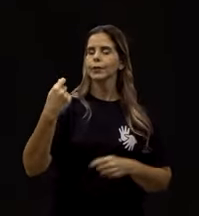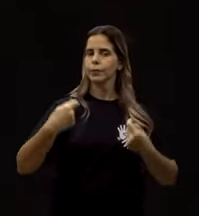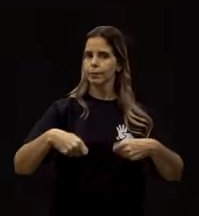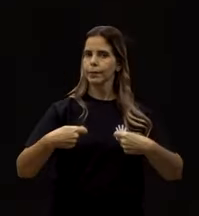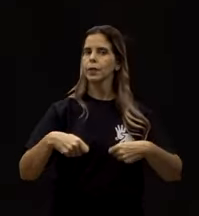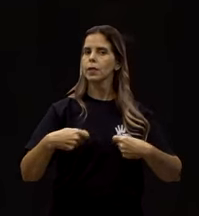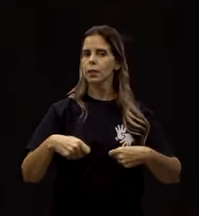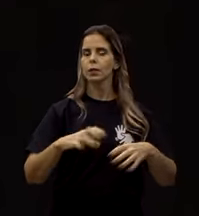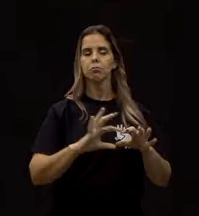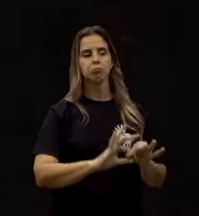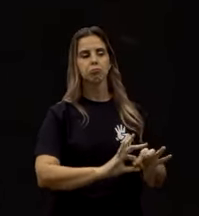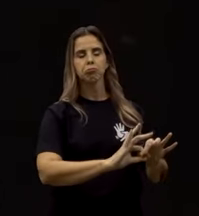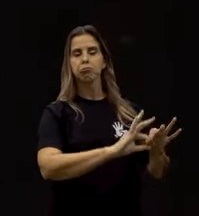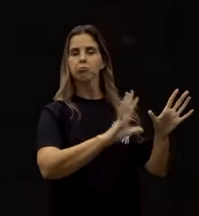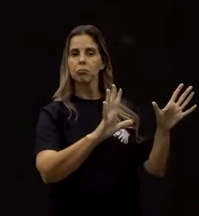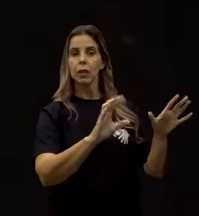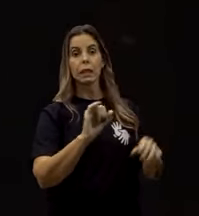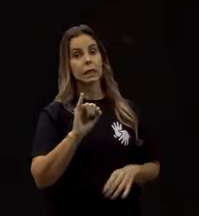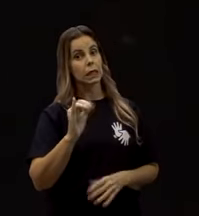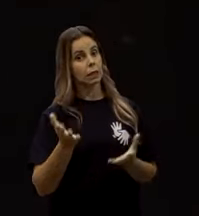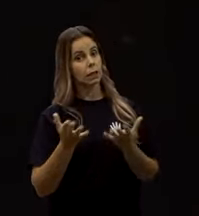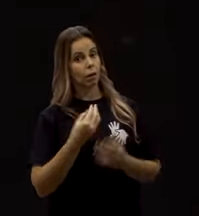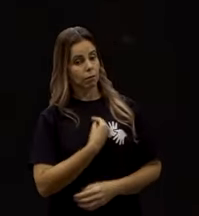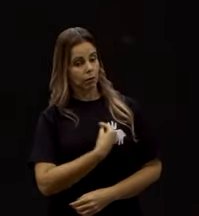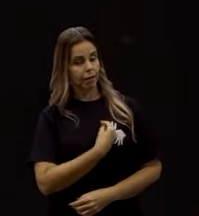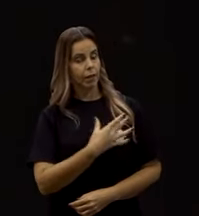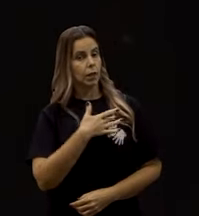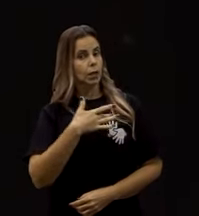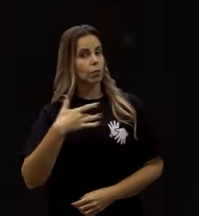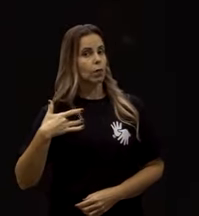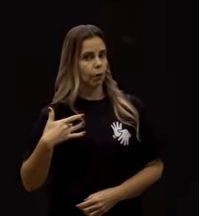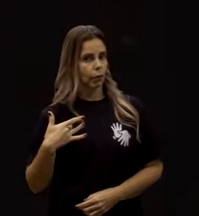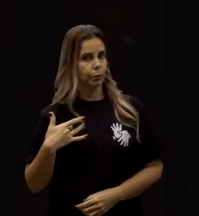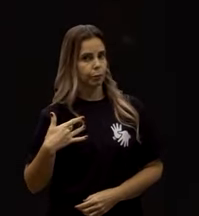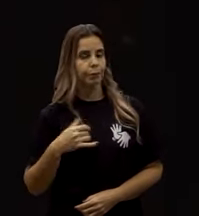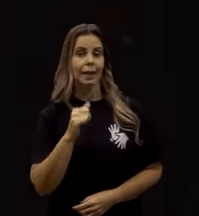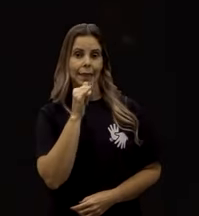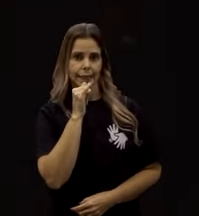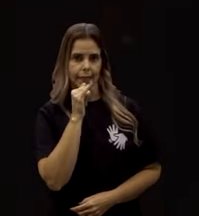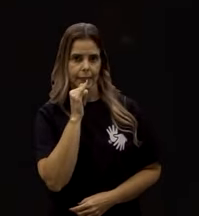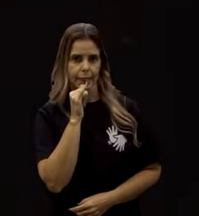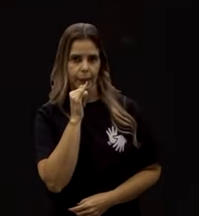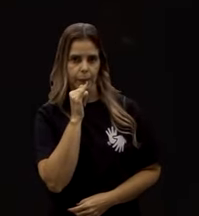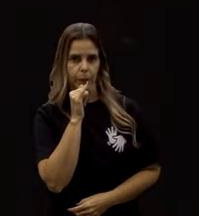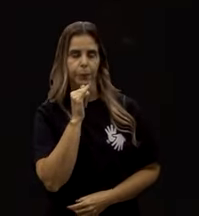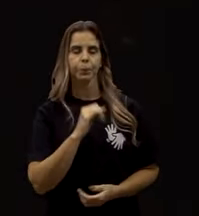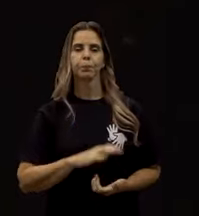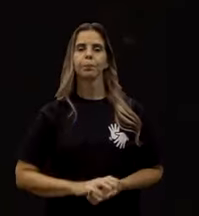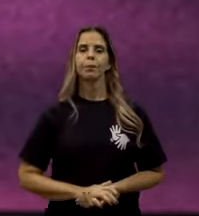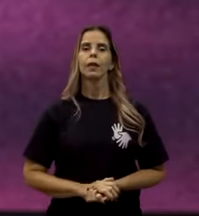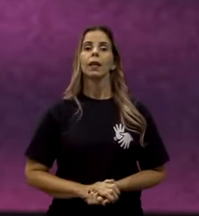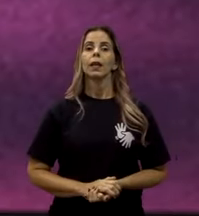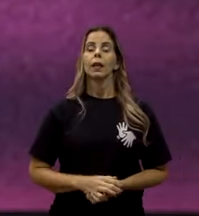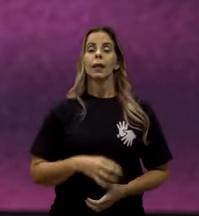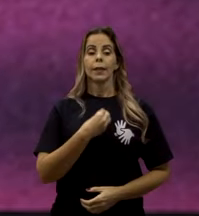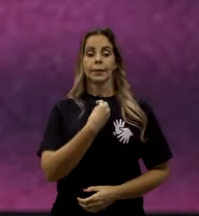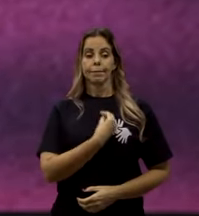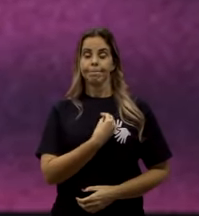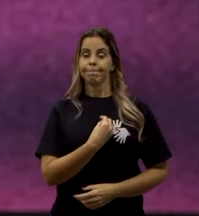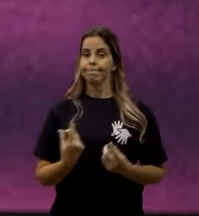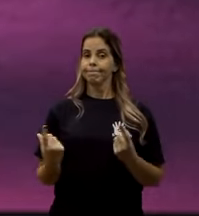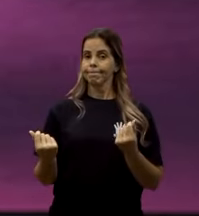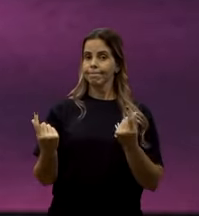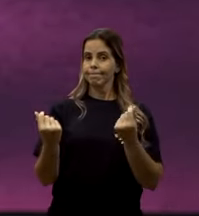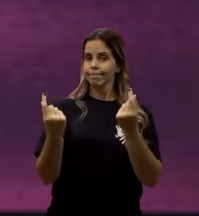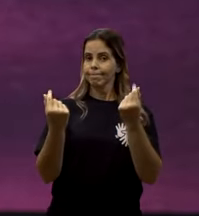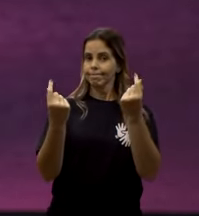que abrir mão de algumas coisas se você quiser ser saudável vida financeira você quer ver você quer ver sobrar dinheiro começa a gastar